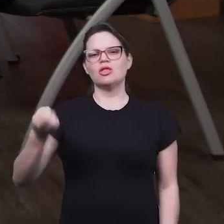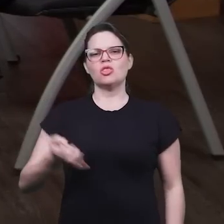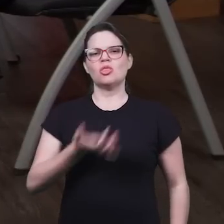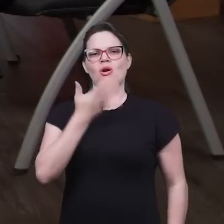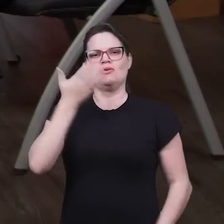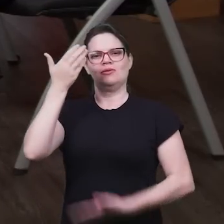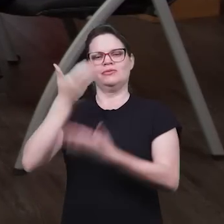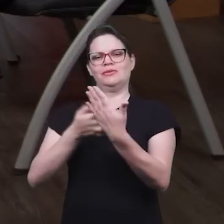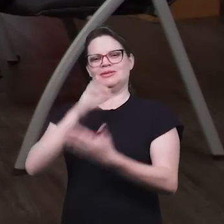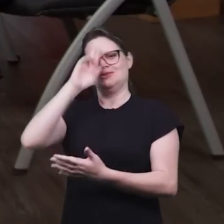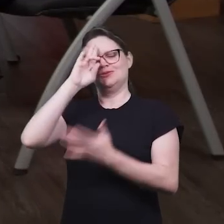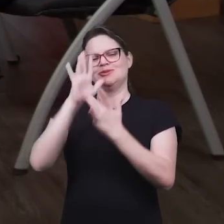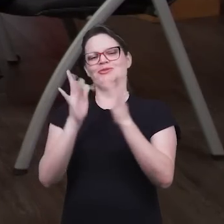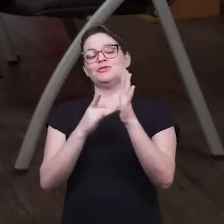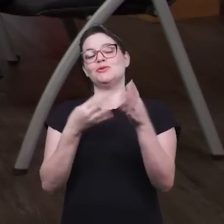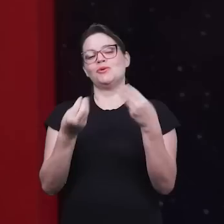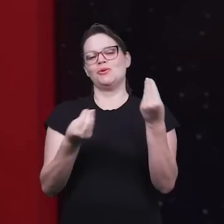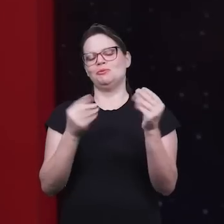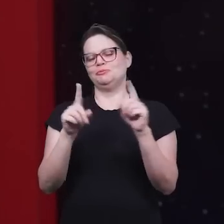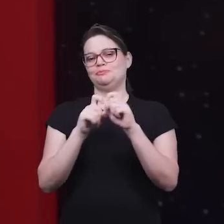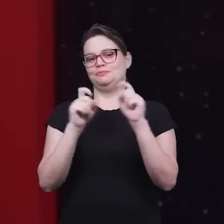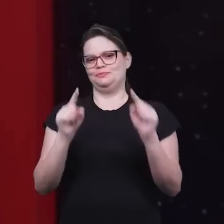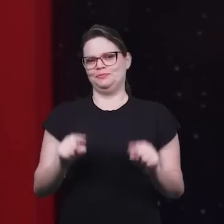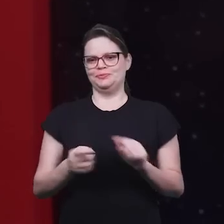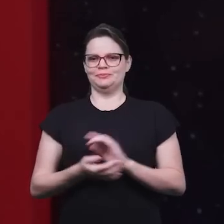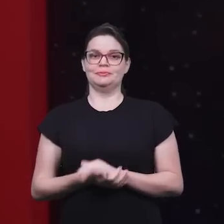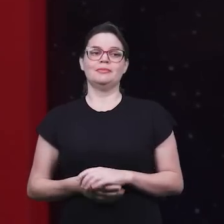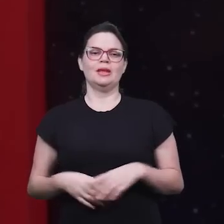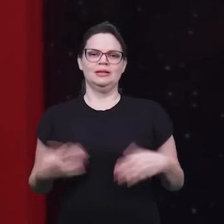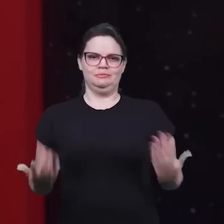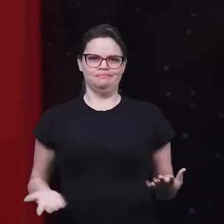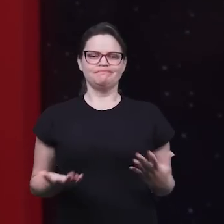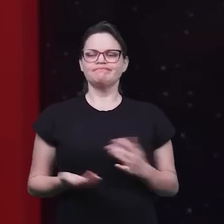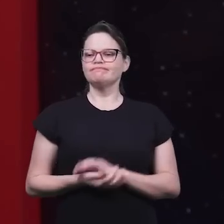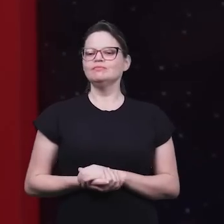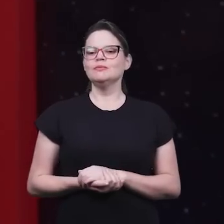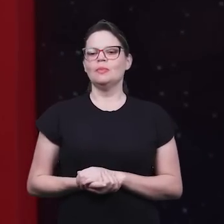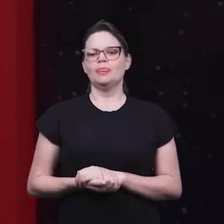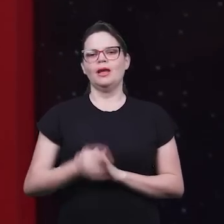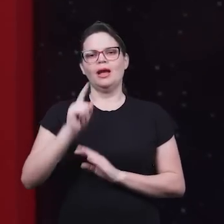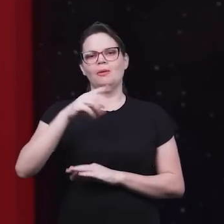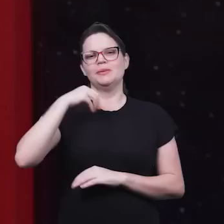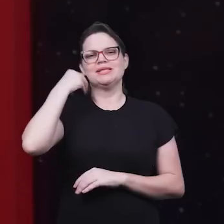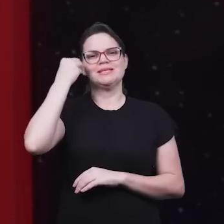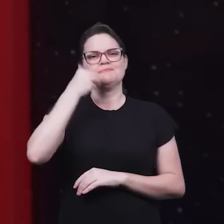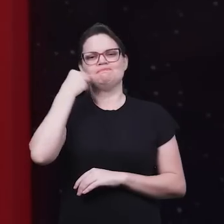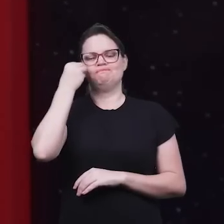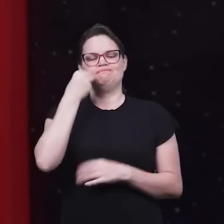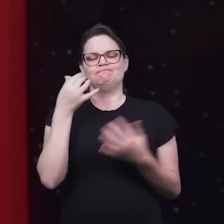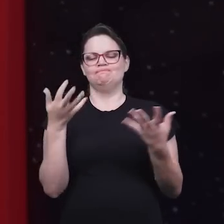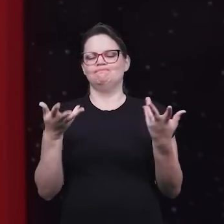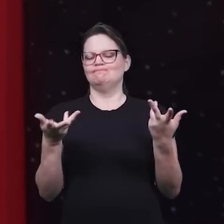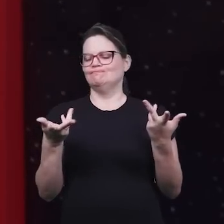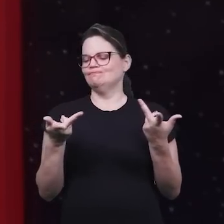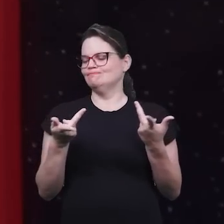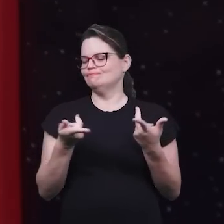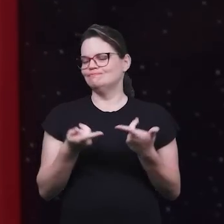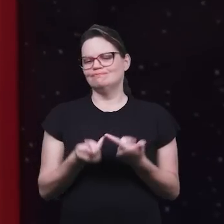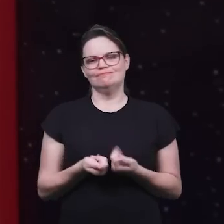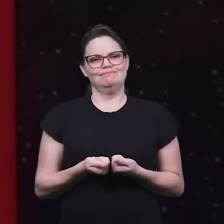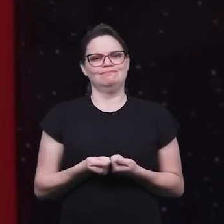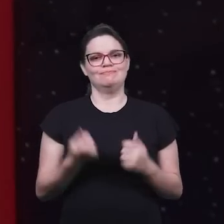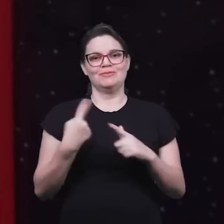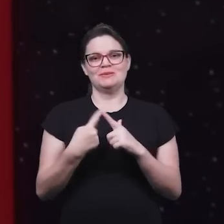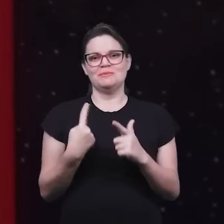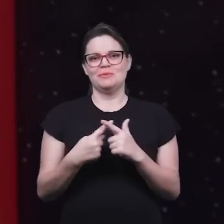em Jesus. Bom, ser um novo nascido em Jesus é uma experiência única,